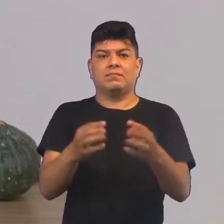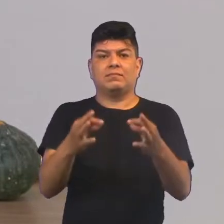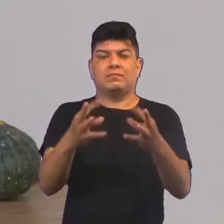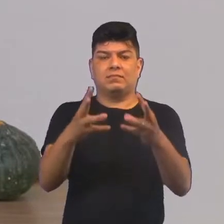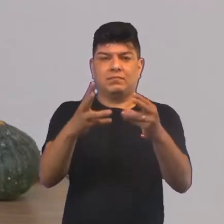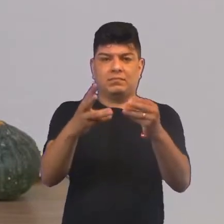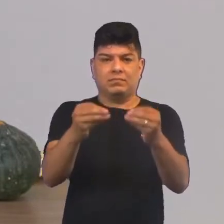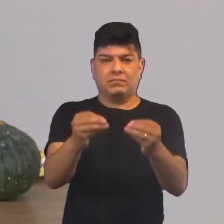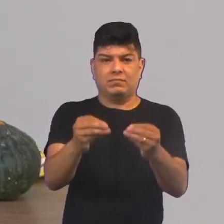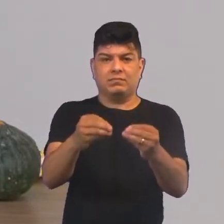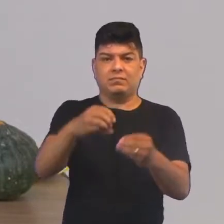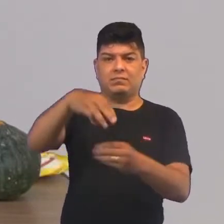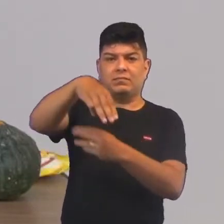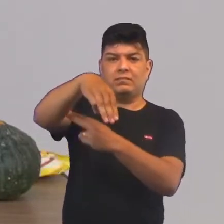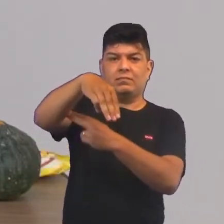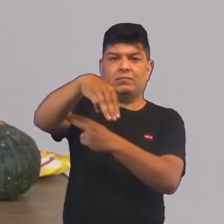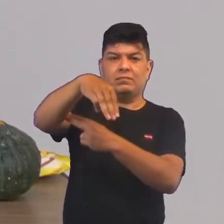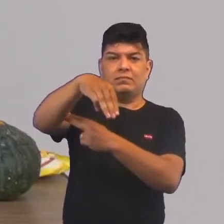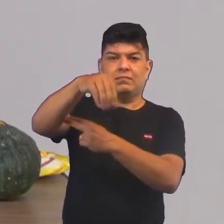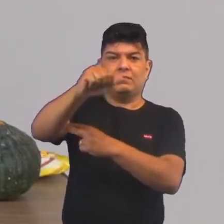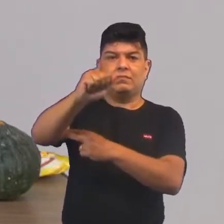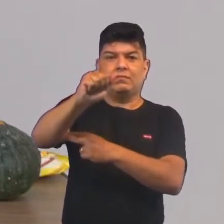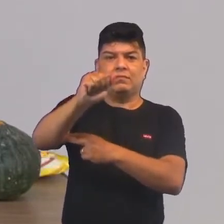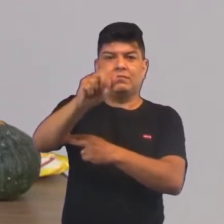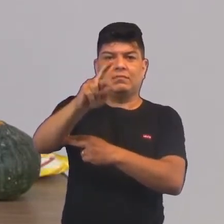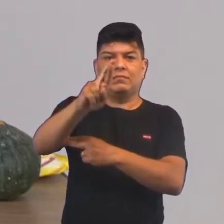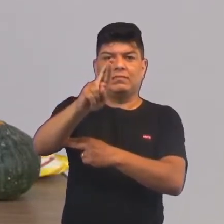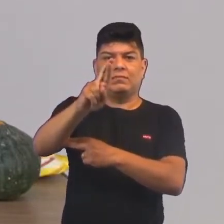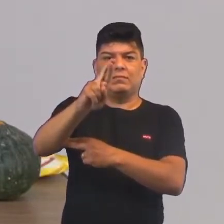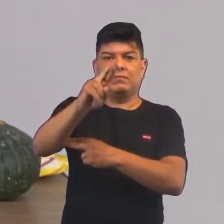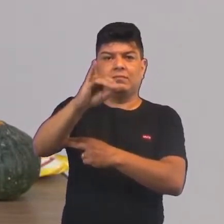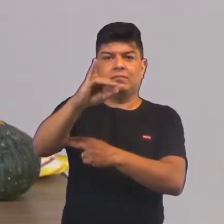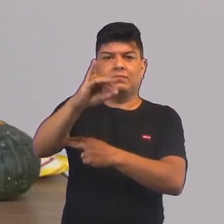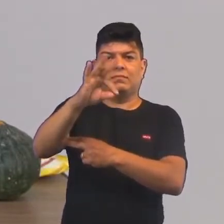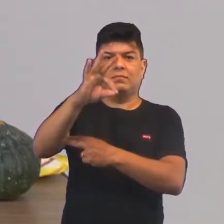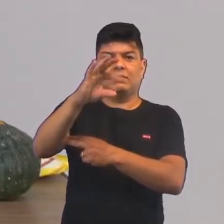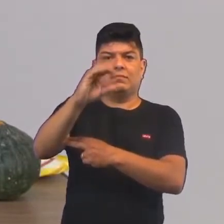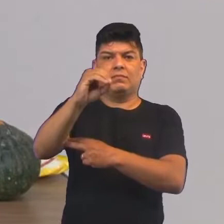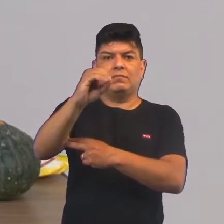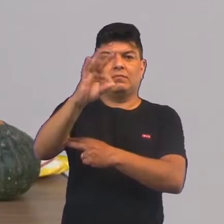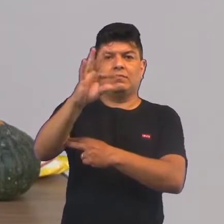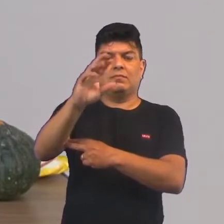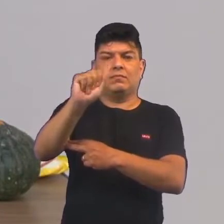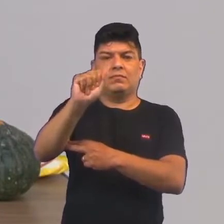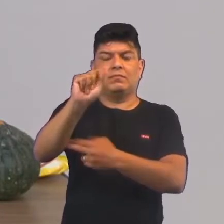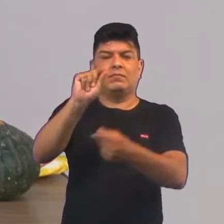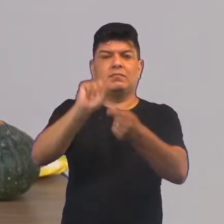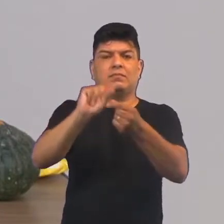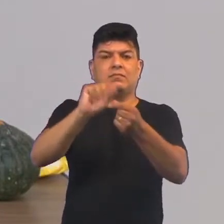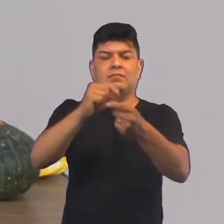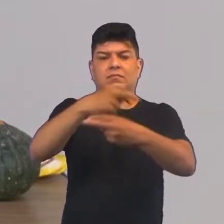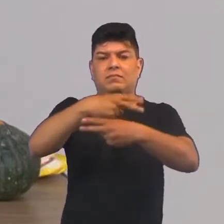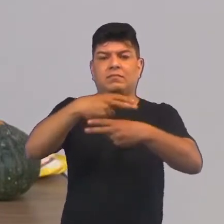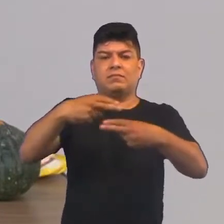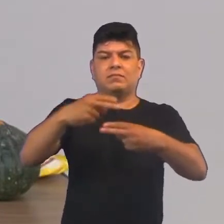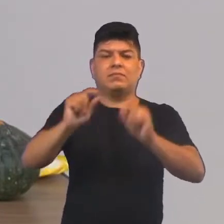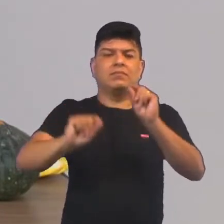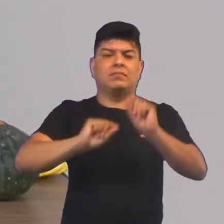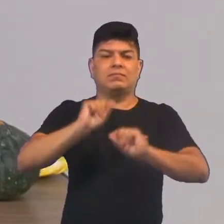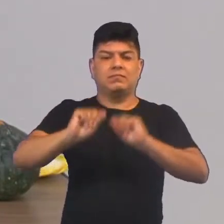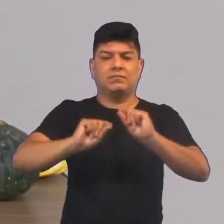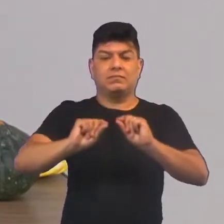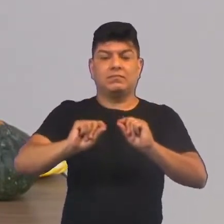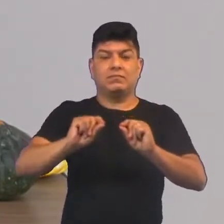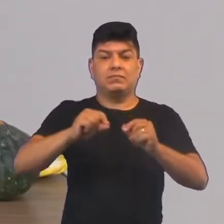Tudo isso foi o que Dona Maricota comprou. E sabe o que foi que Dona Maricota fez com esses produtos?